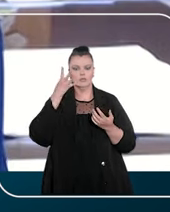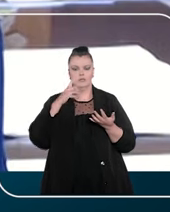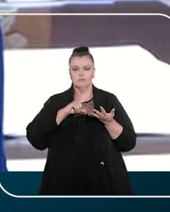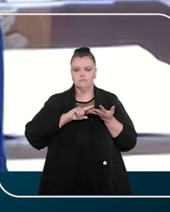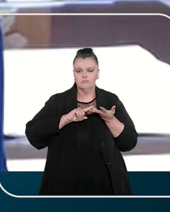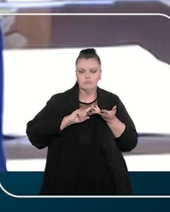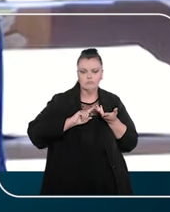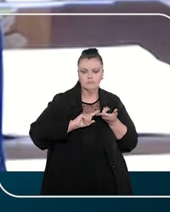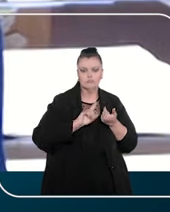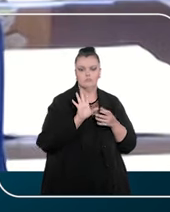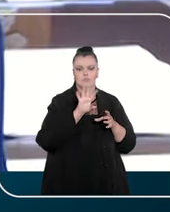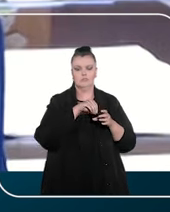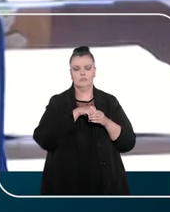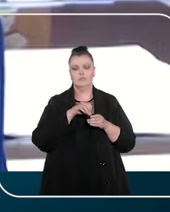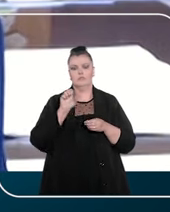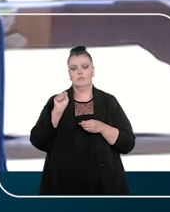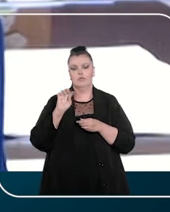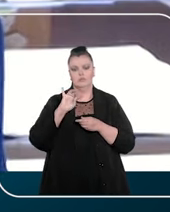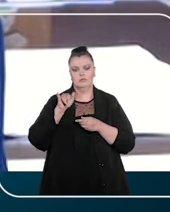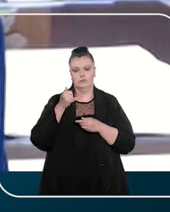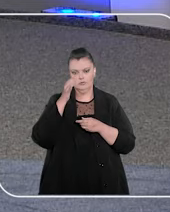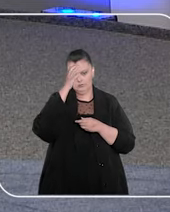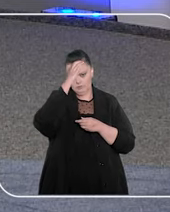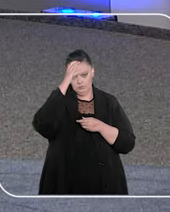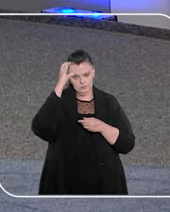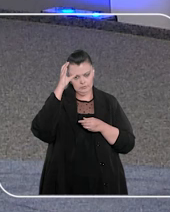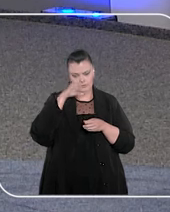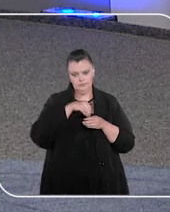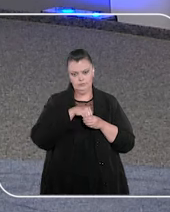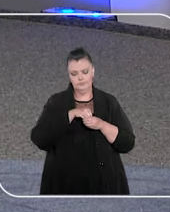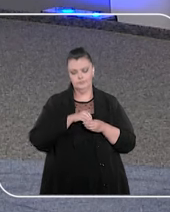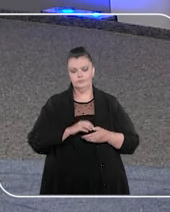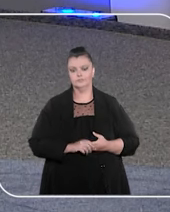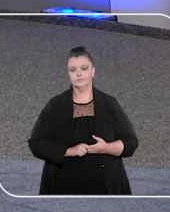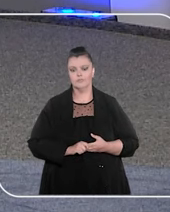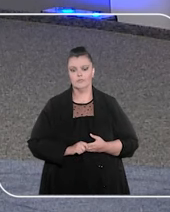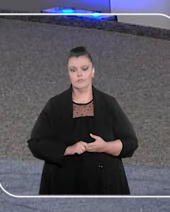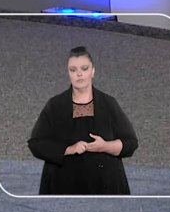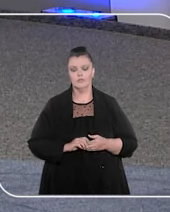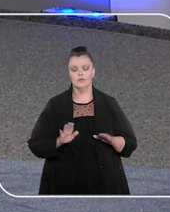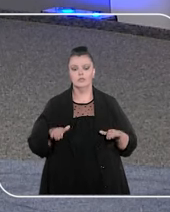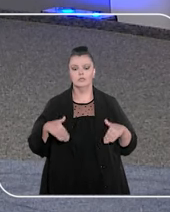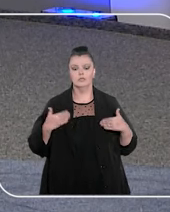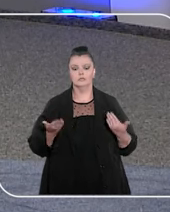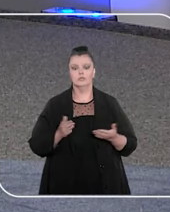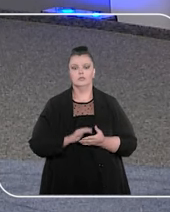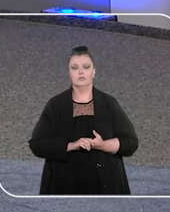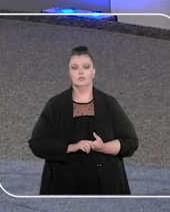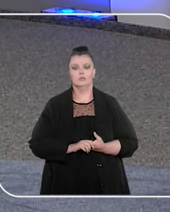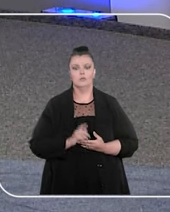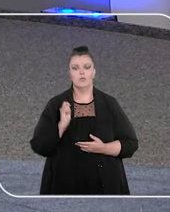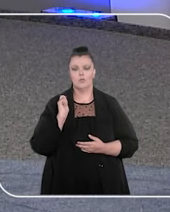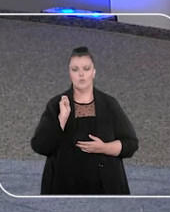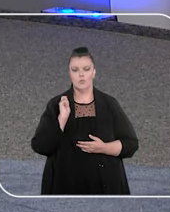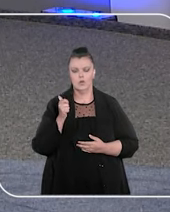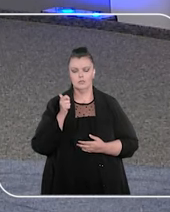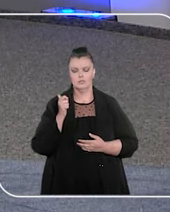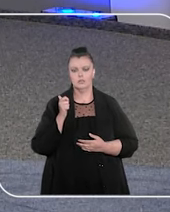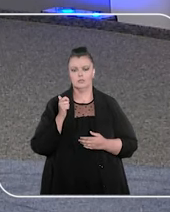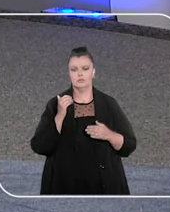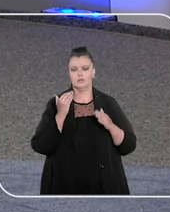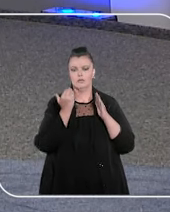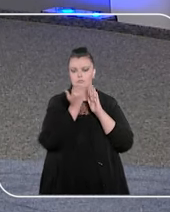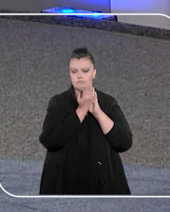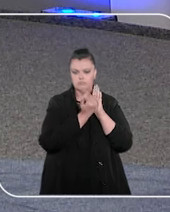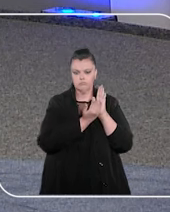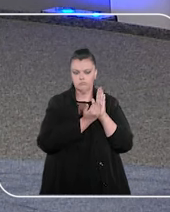decisões aqui do Tribunal da Cidadania. E já nos encaminhando aqui para o final do programa,